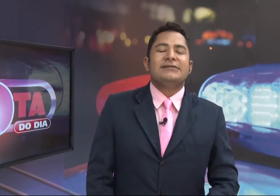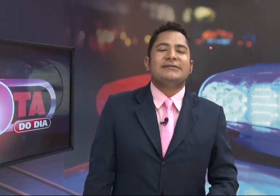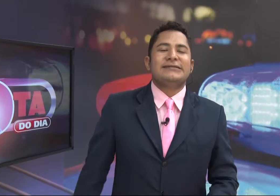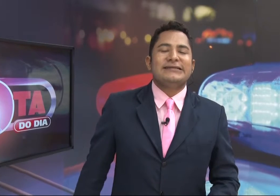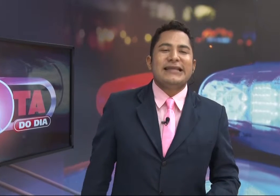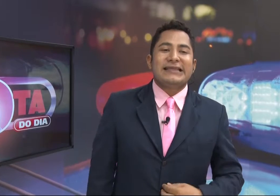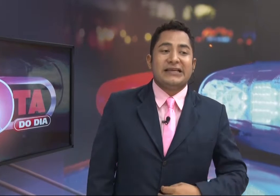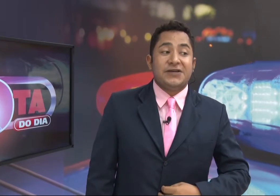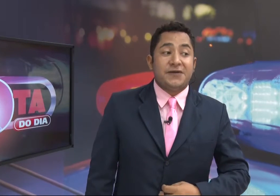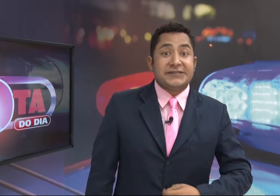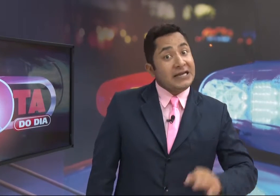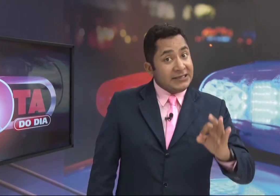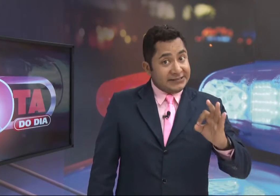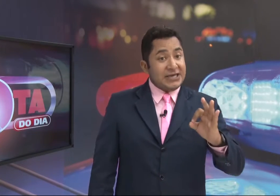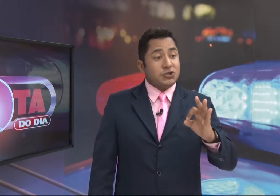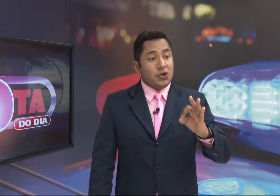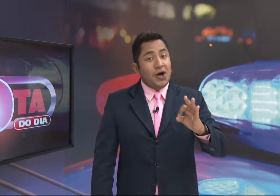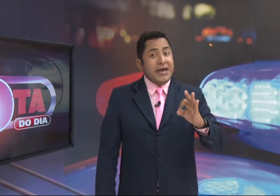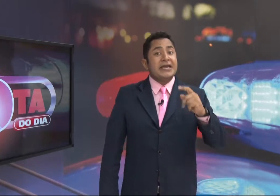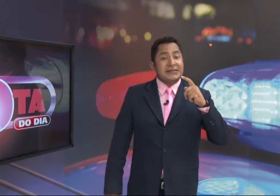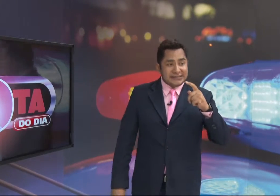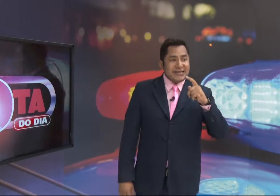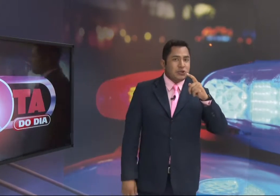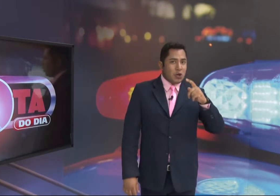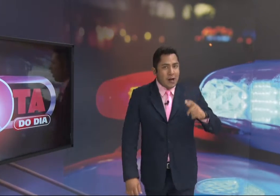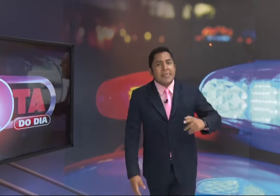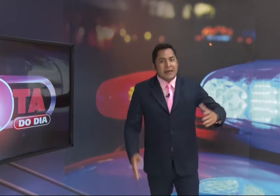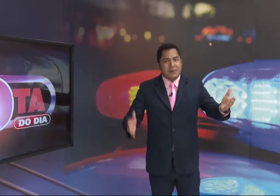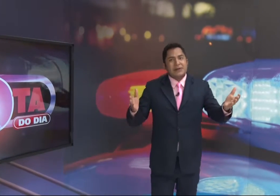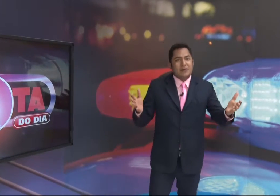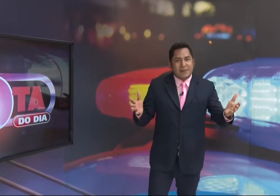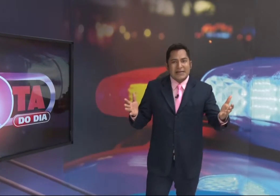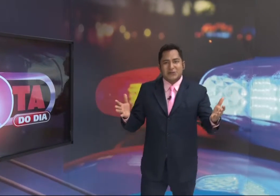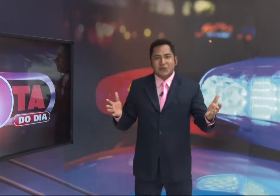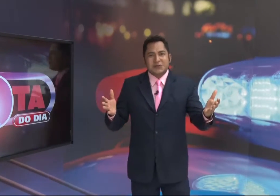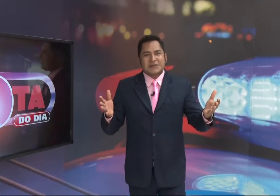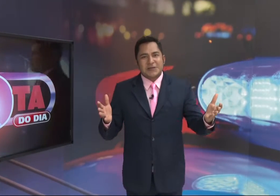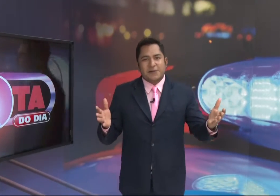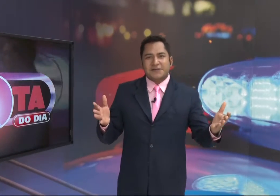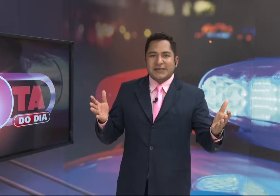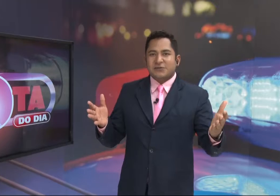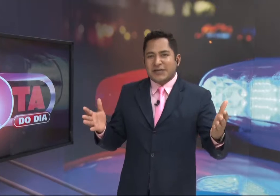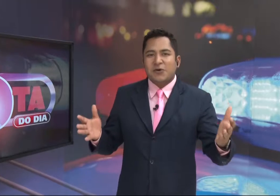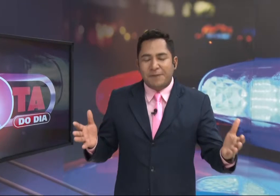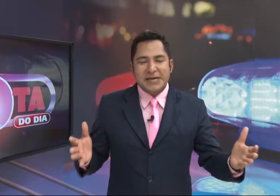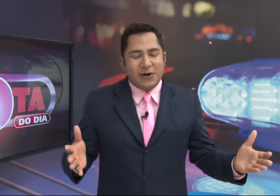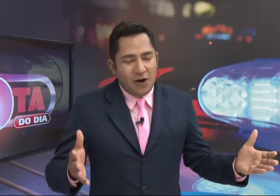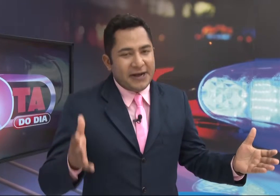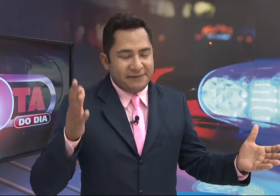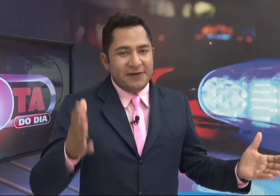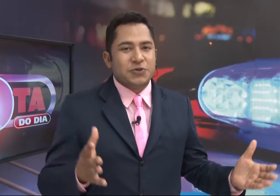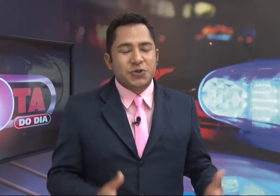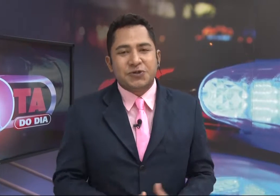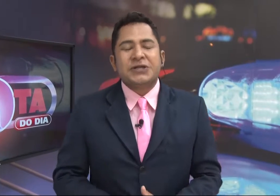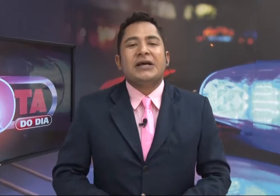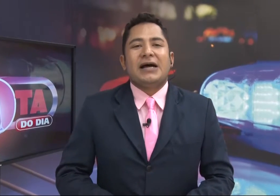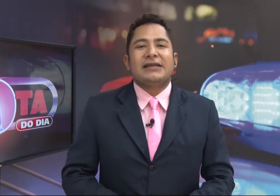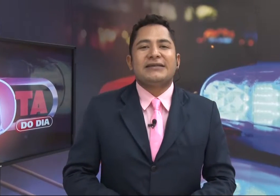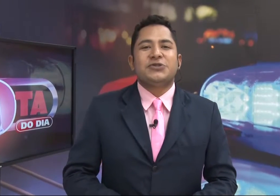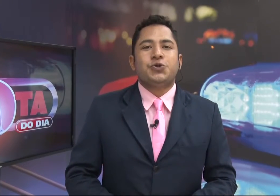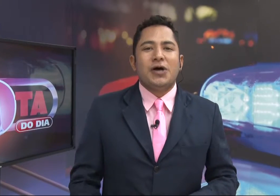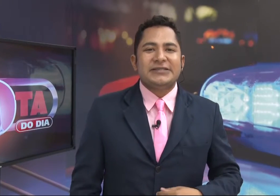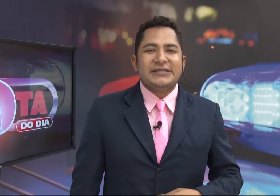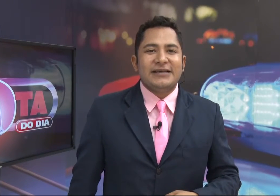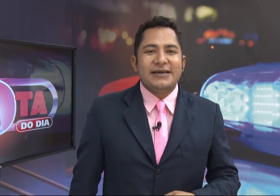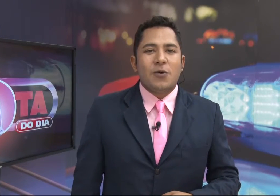absolutamente nada de você. Sextou, hein? Sextou. Quero mandar um abraço todo especial pra você que nos acompanha agora. Vamos juntos.